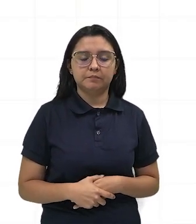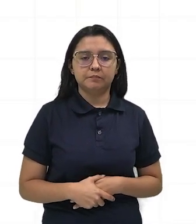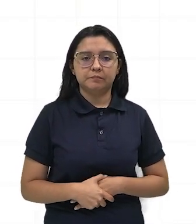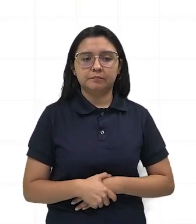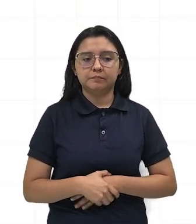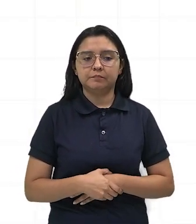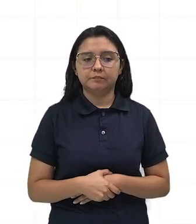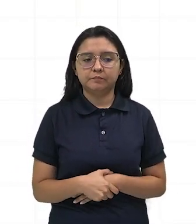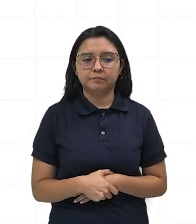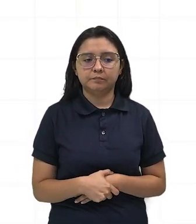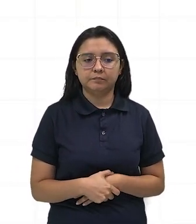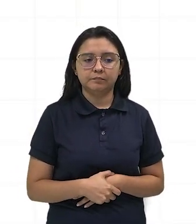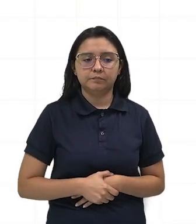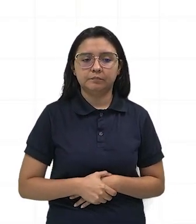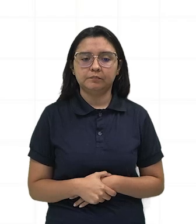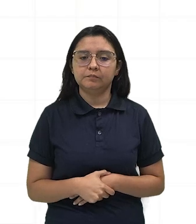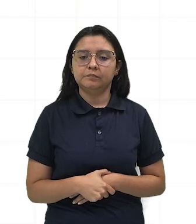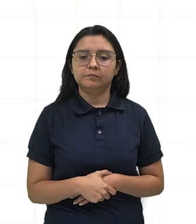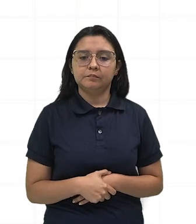Muito bem.